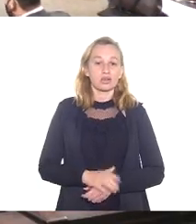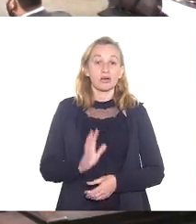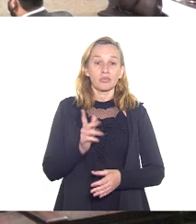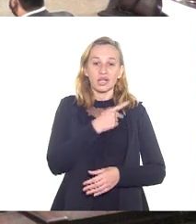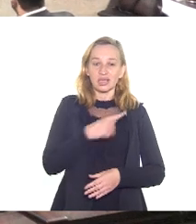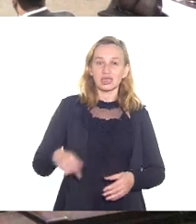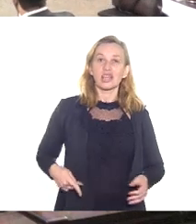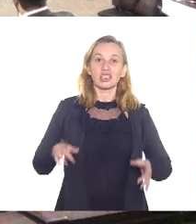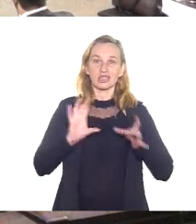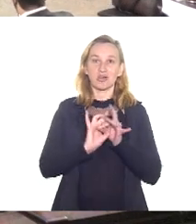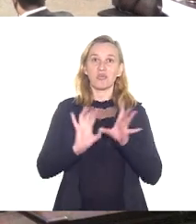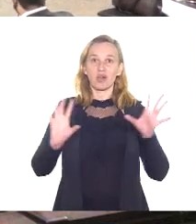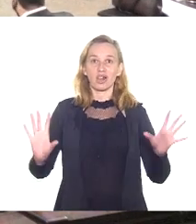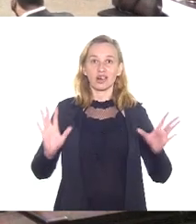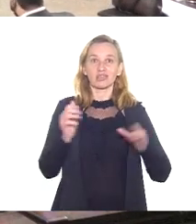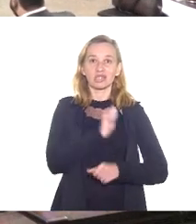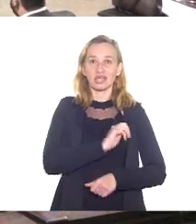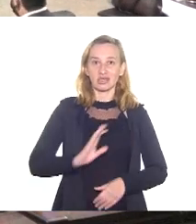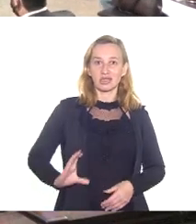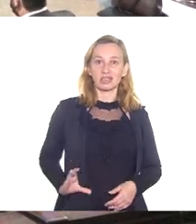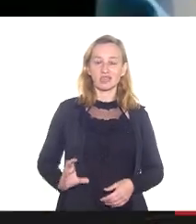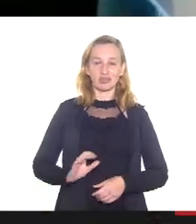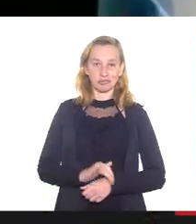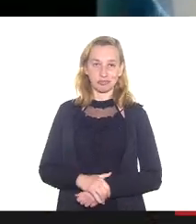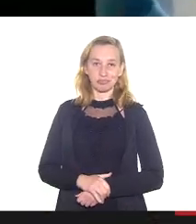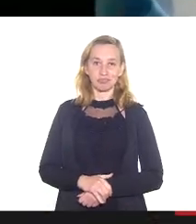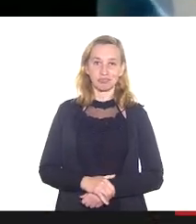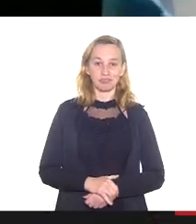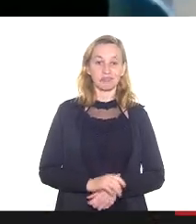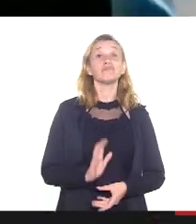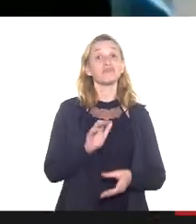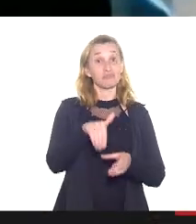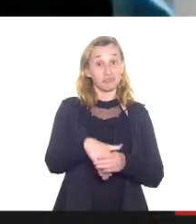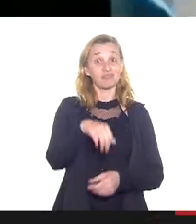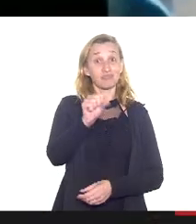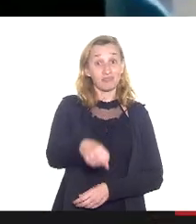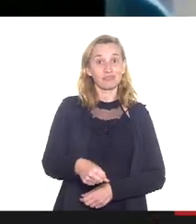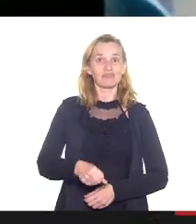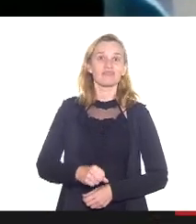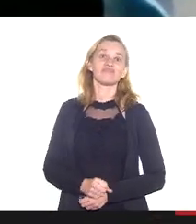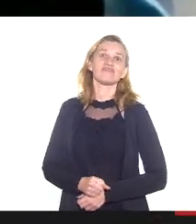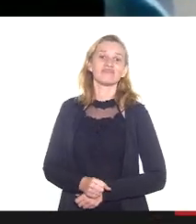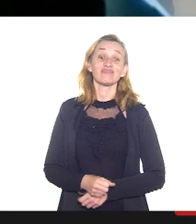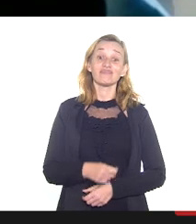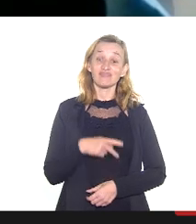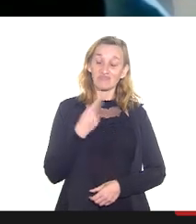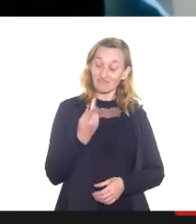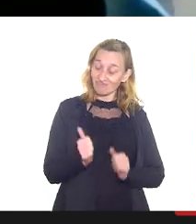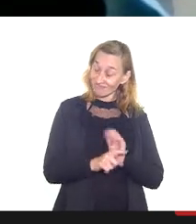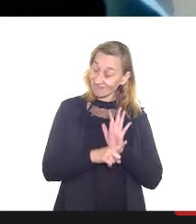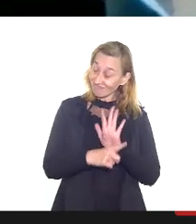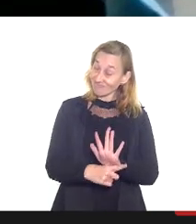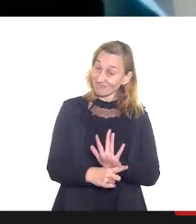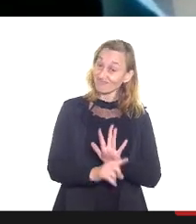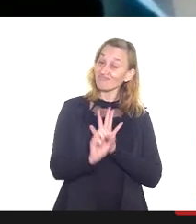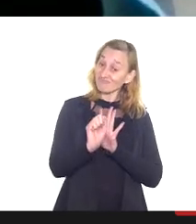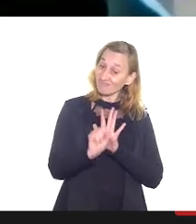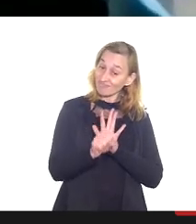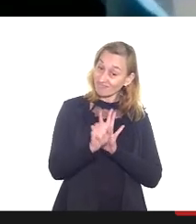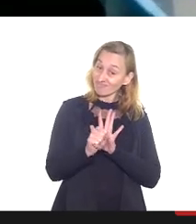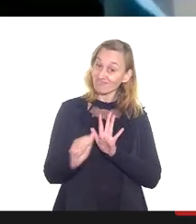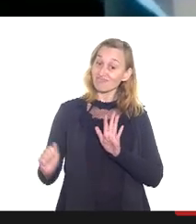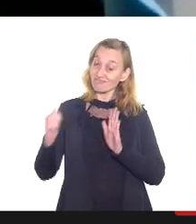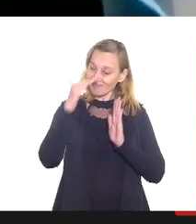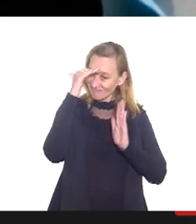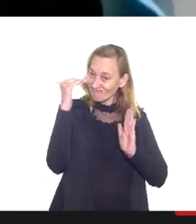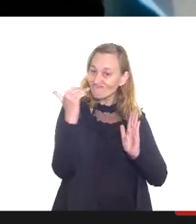Presidente democrático, André Siciliano. Eu voto sim e digo que isso vai ajudar bastante as ações do